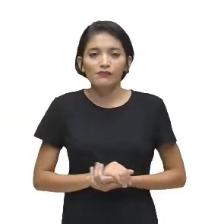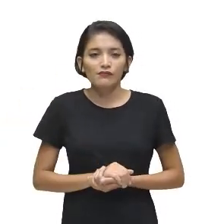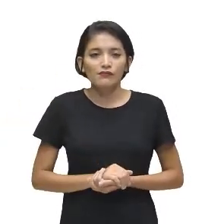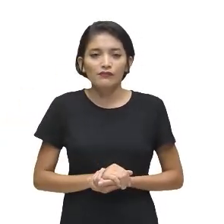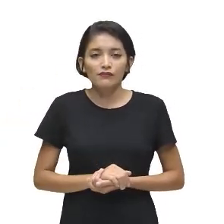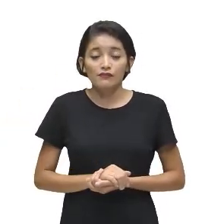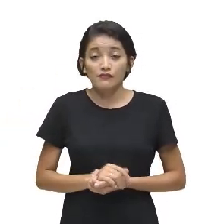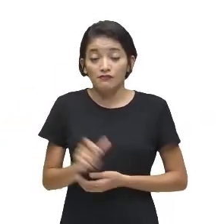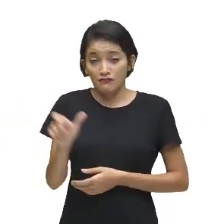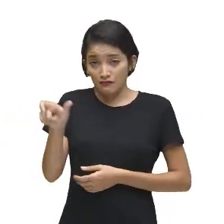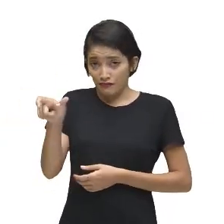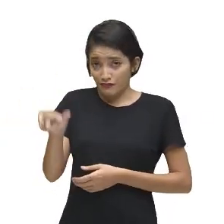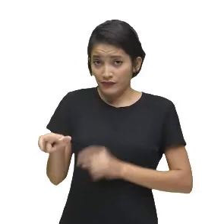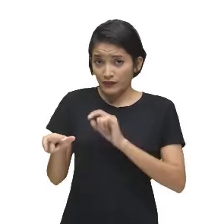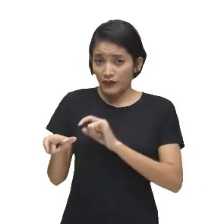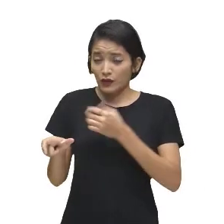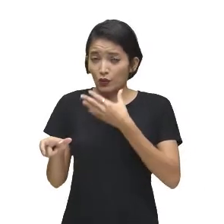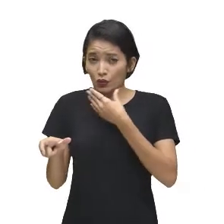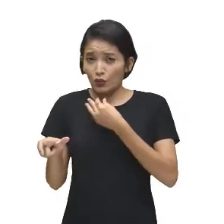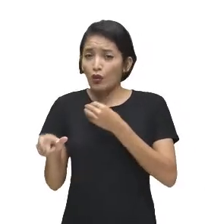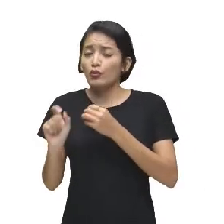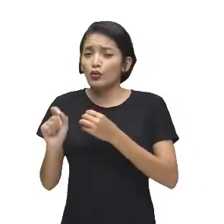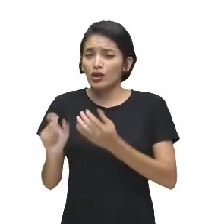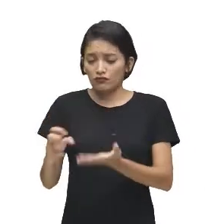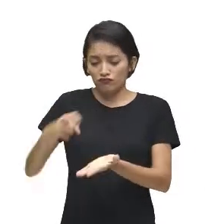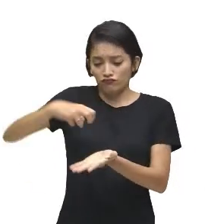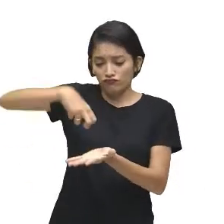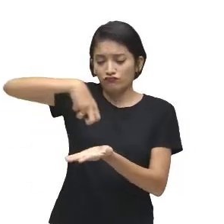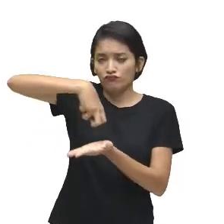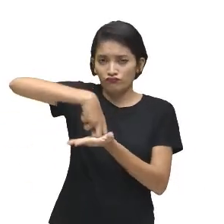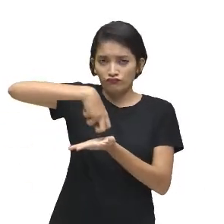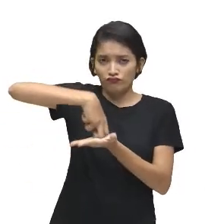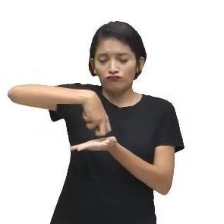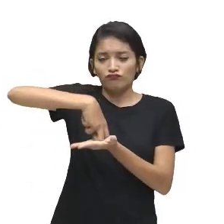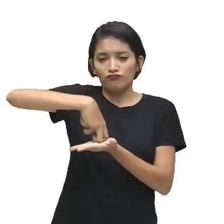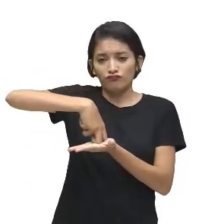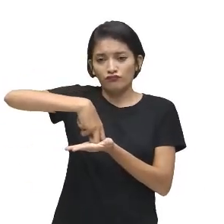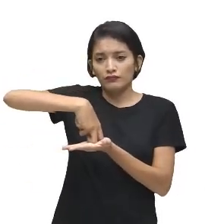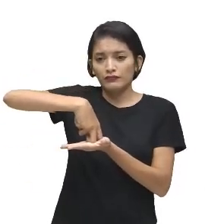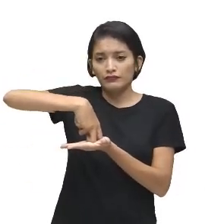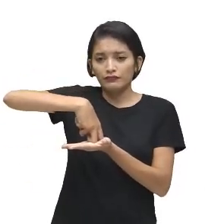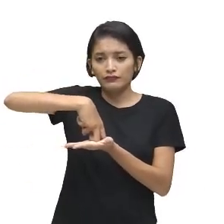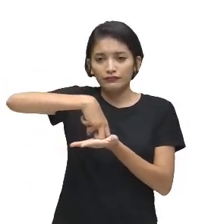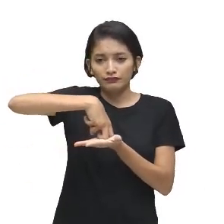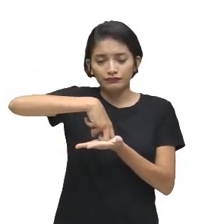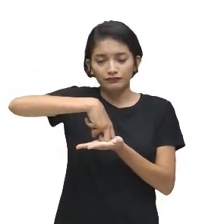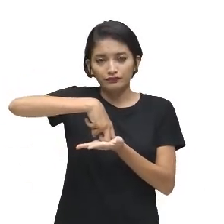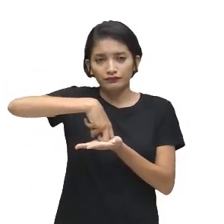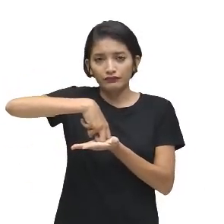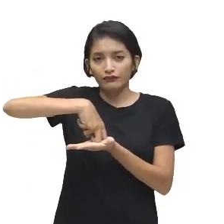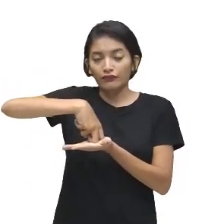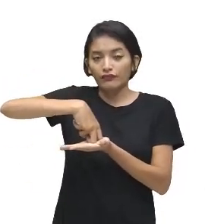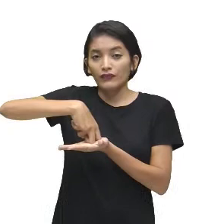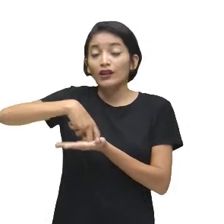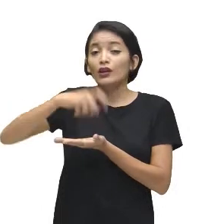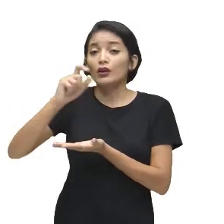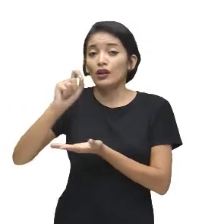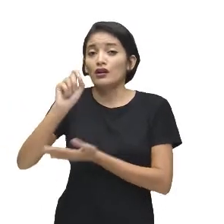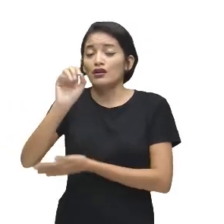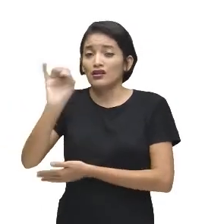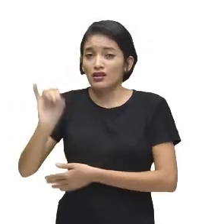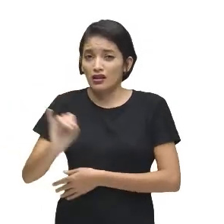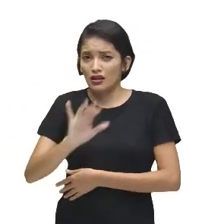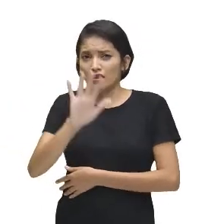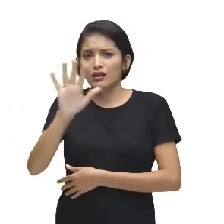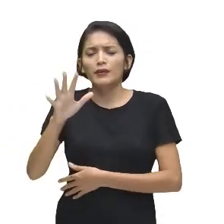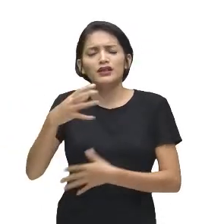de uma pessoa em posição de oração, ajoelhada, é uma imagem que também